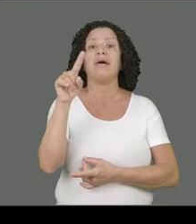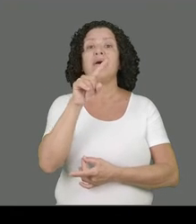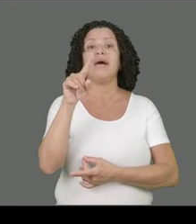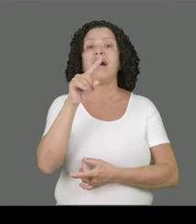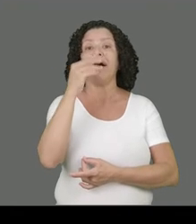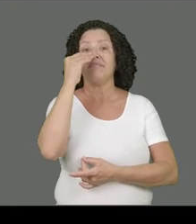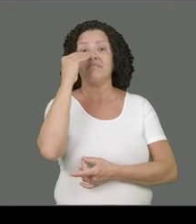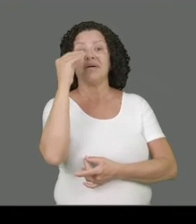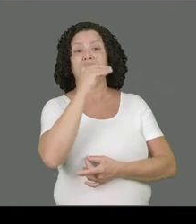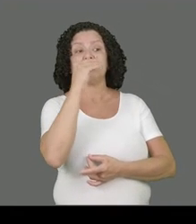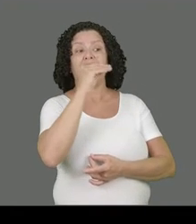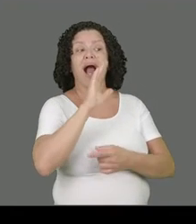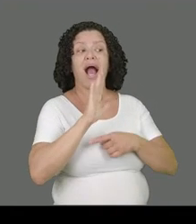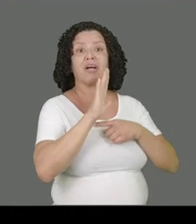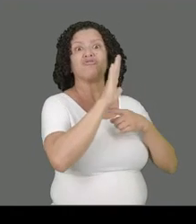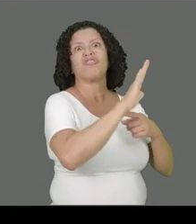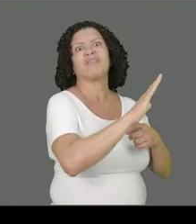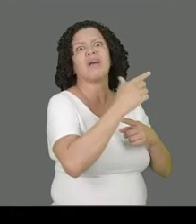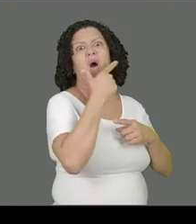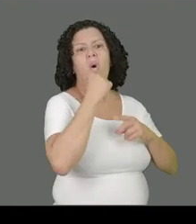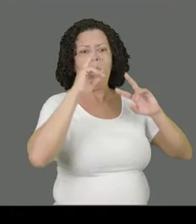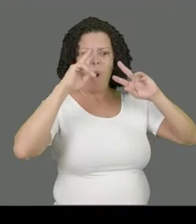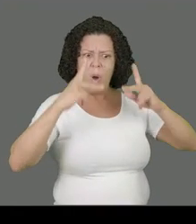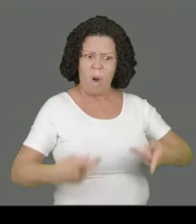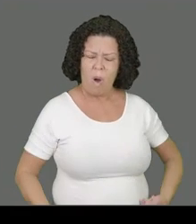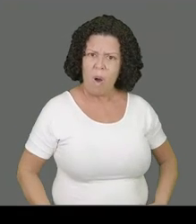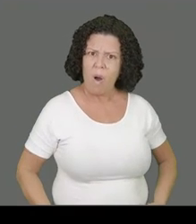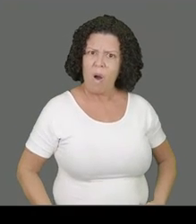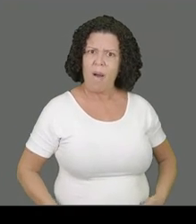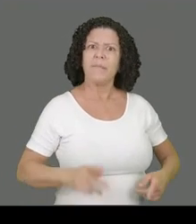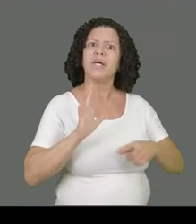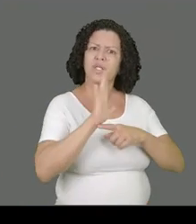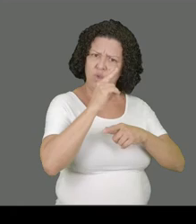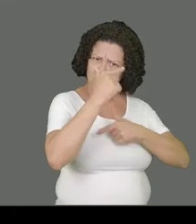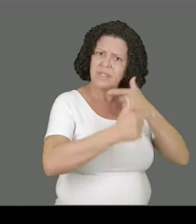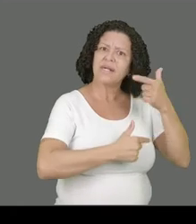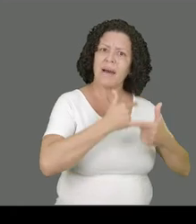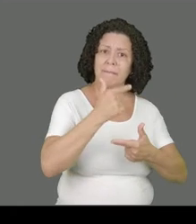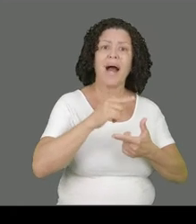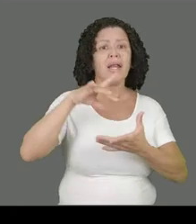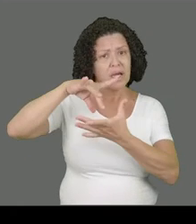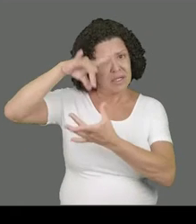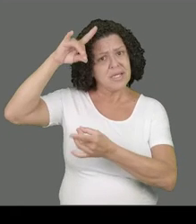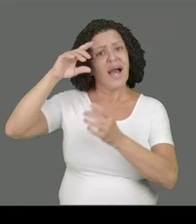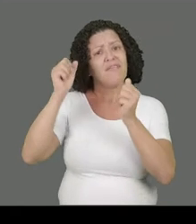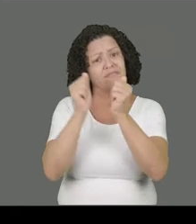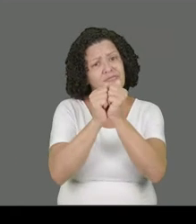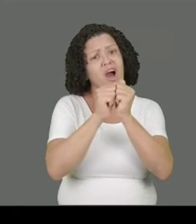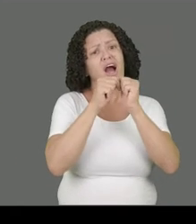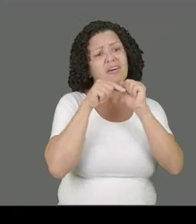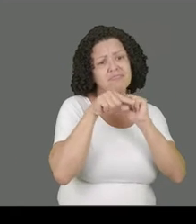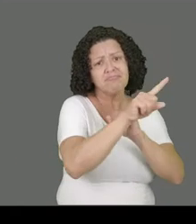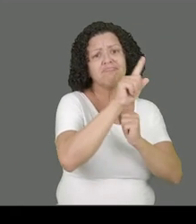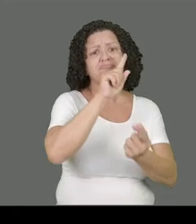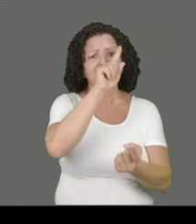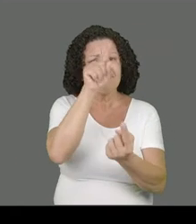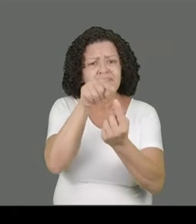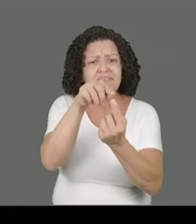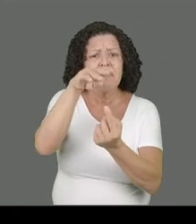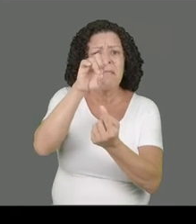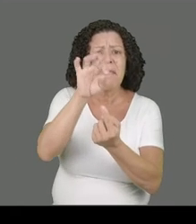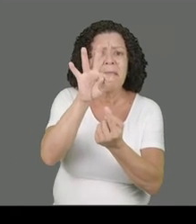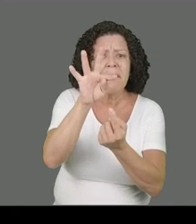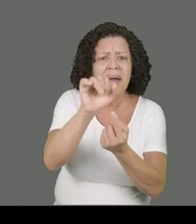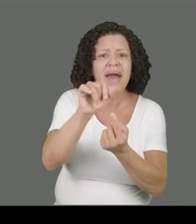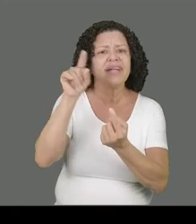o homem da lei do trabalho. Eles vêm unicamente mostrar para nós a meta